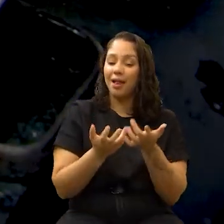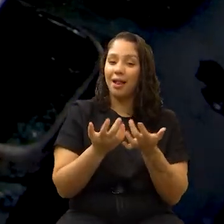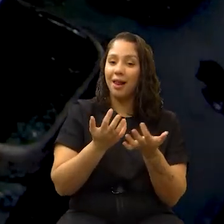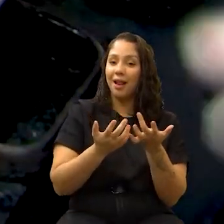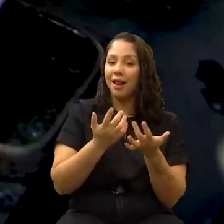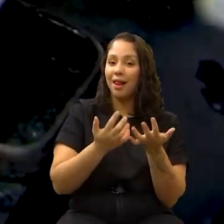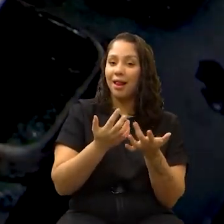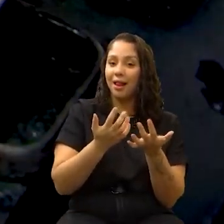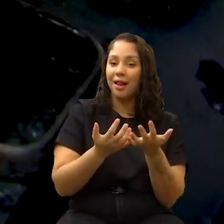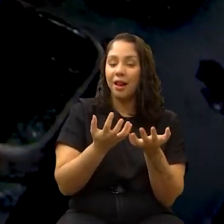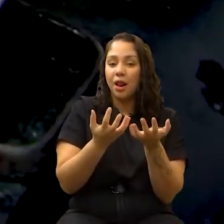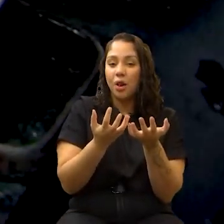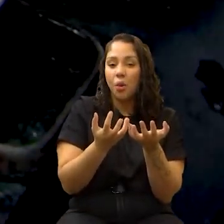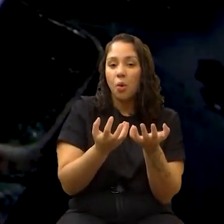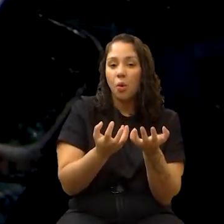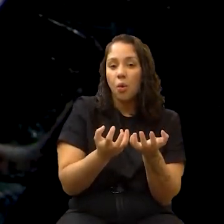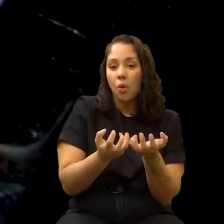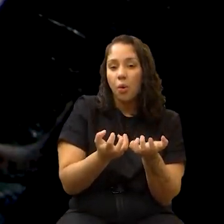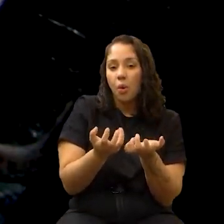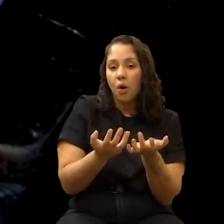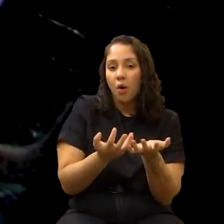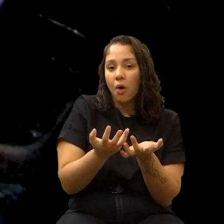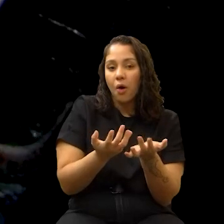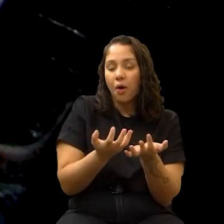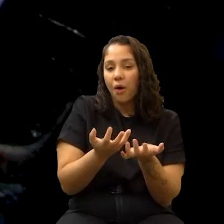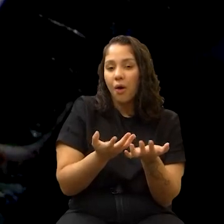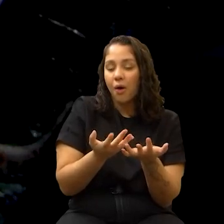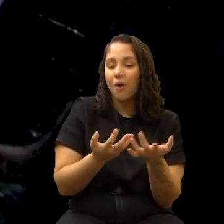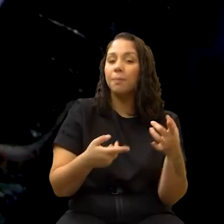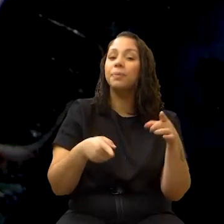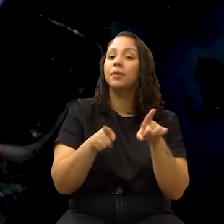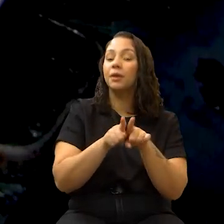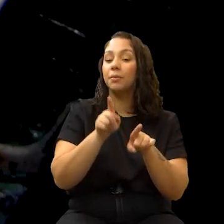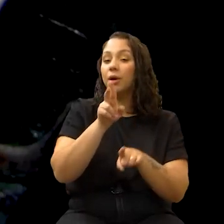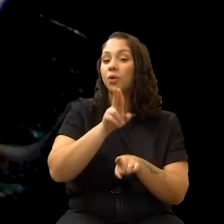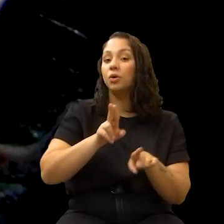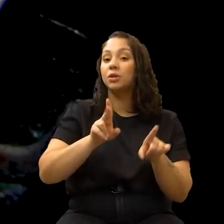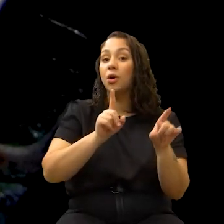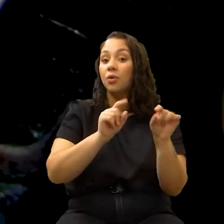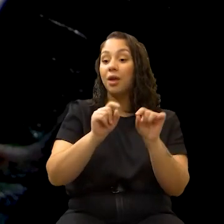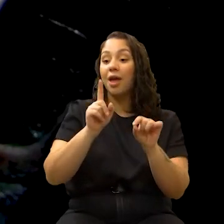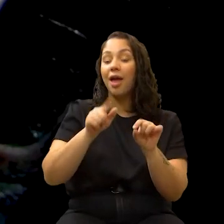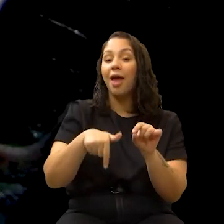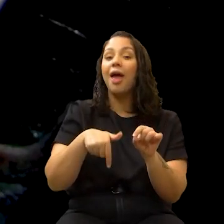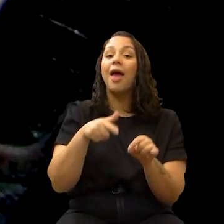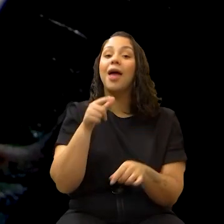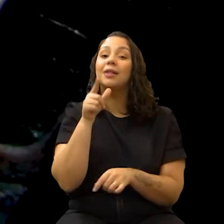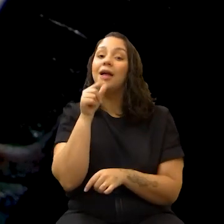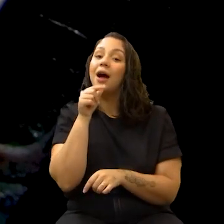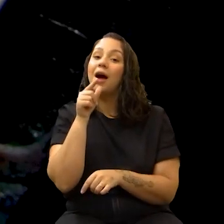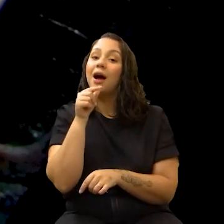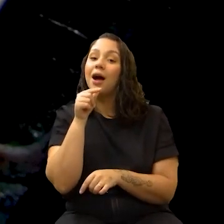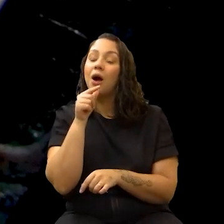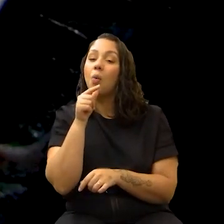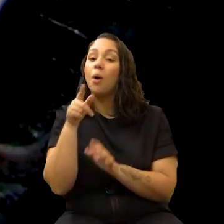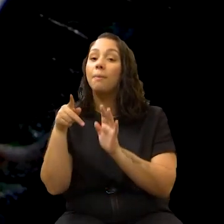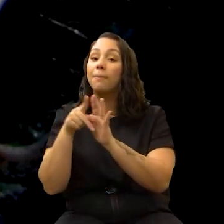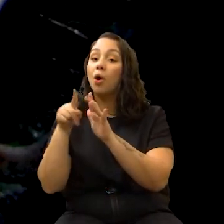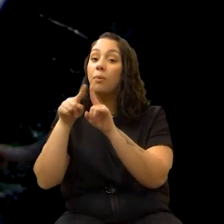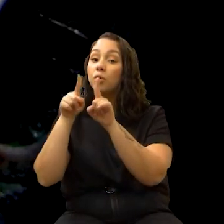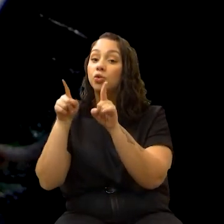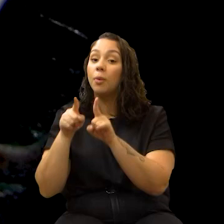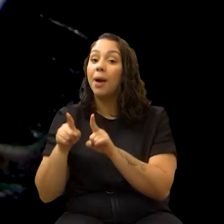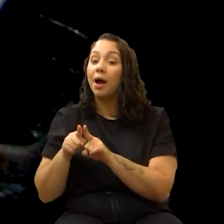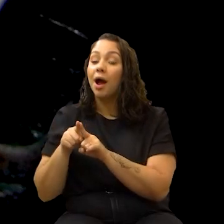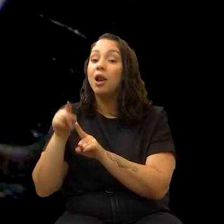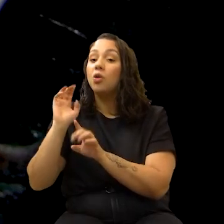Aí deixa dar uma douradinha e dar uma murchadinha. Eu vou usar também, aqui é um pouquinho da água